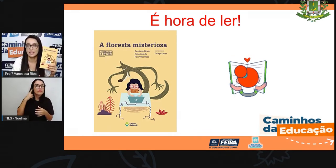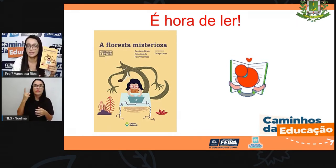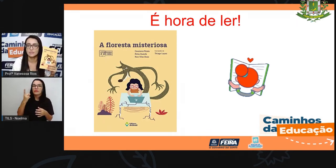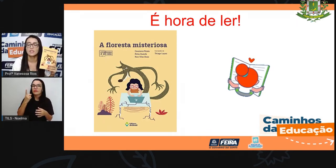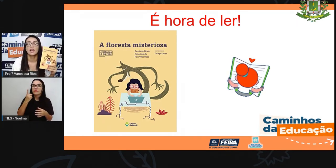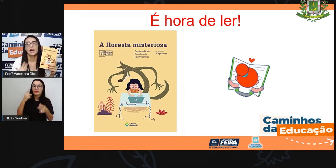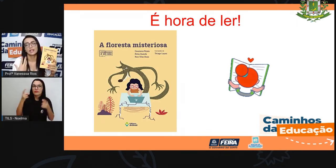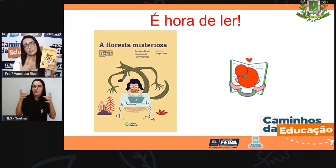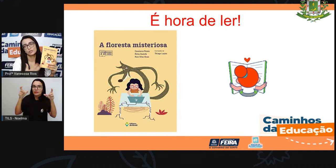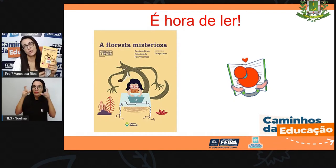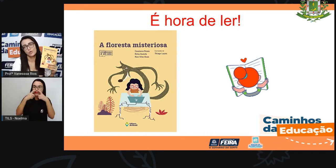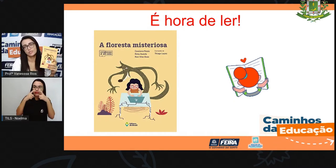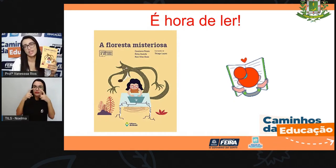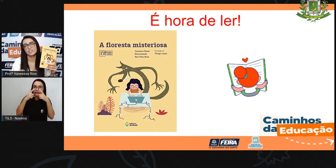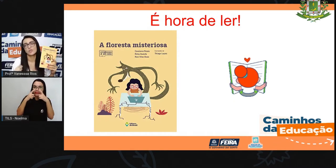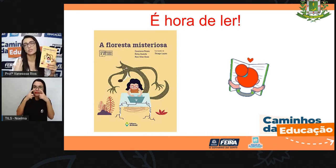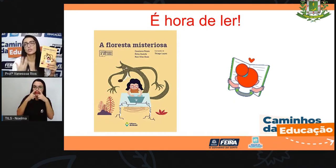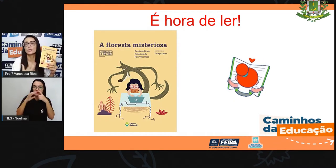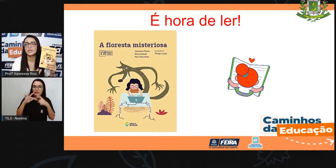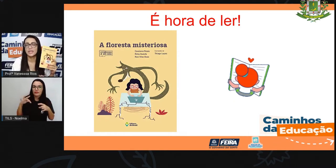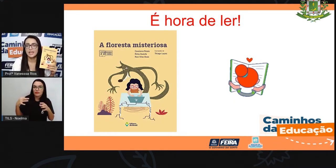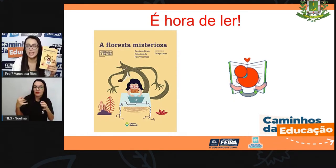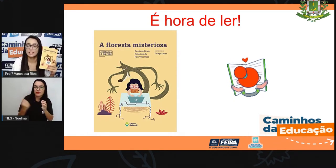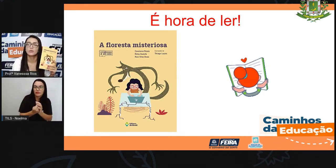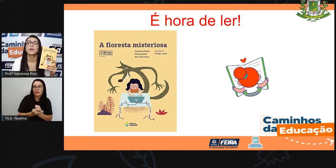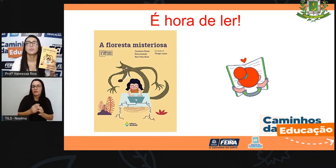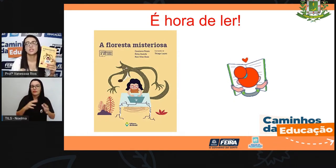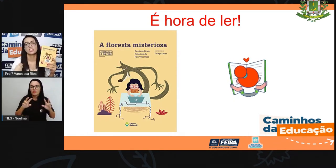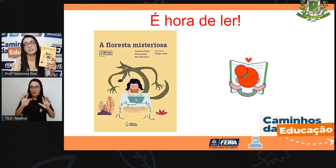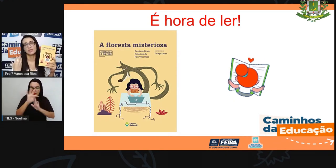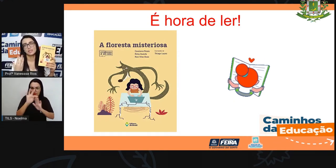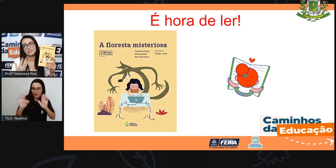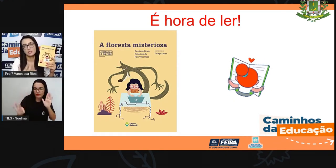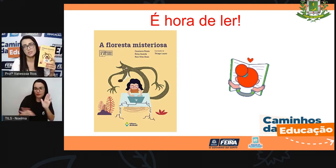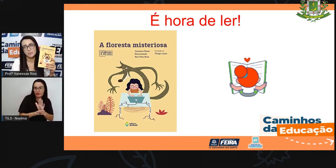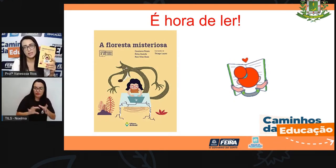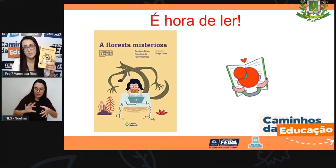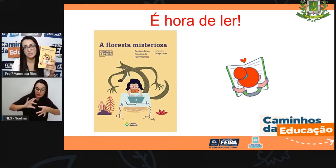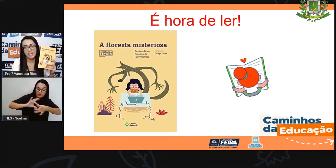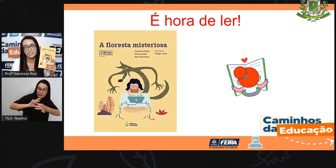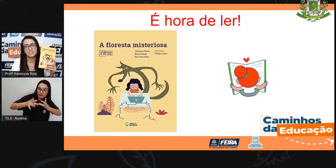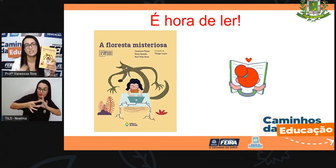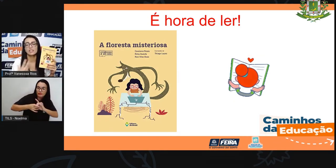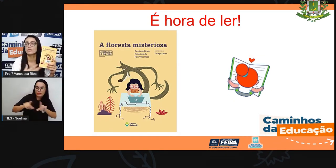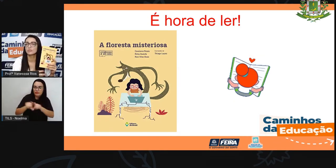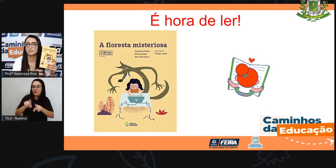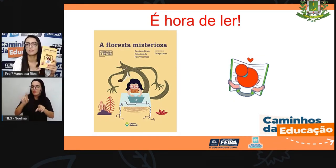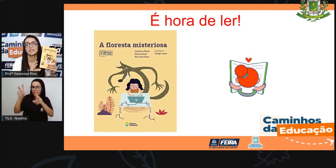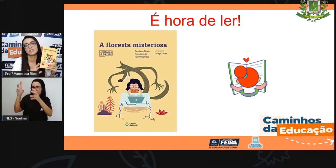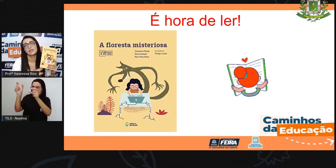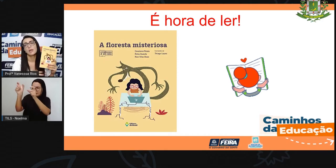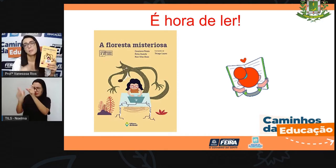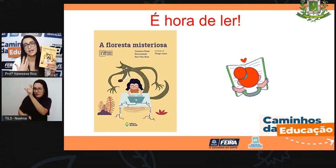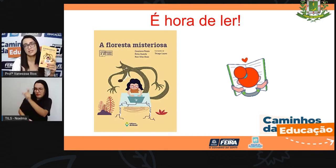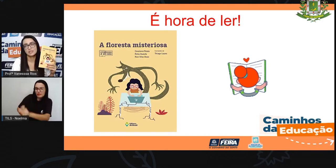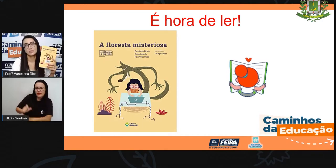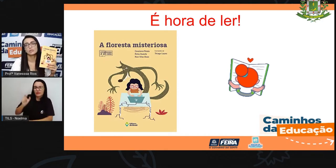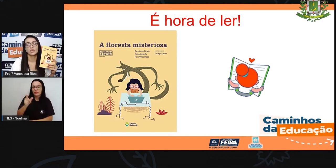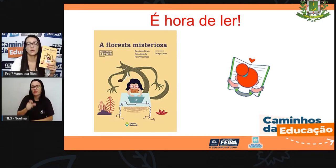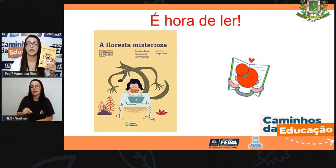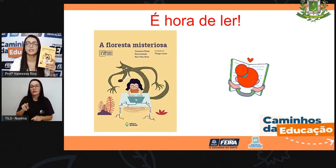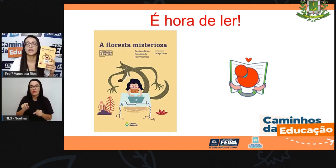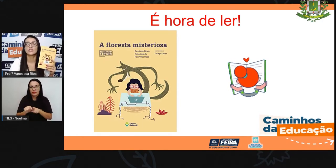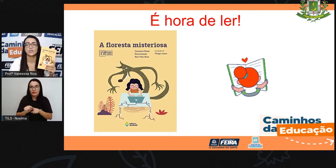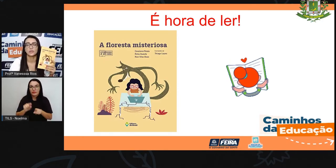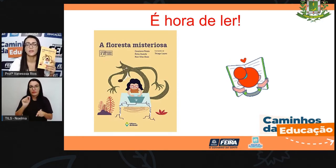atentos a todo o contexto, a todo o enredo. Prestando atenção nos personagens e em tudo que vai se passando